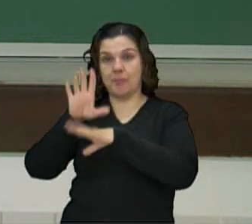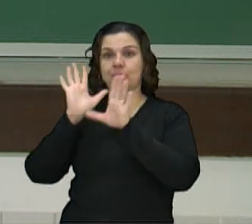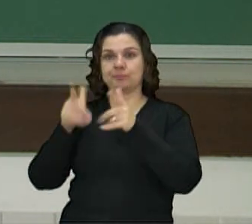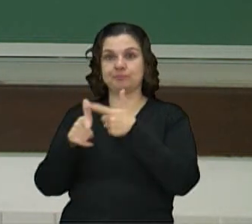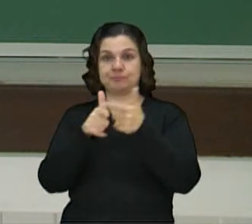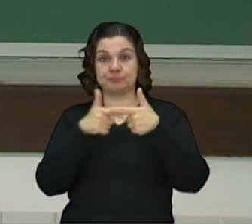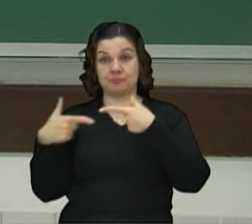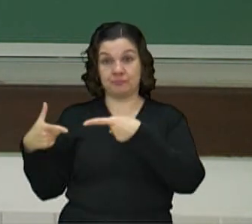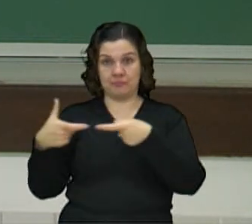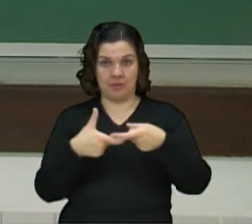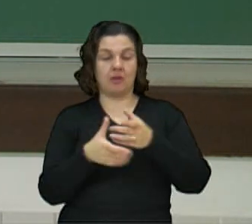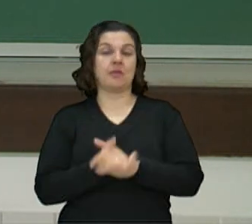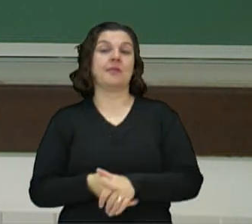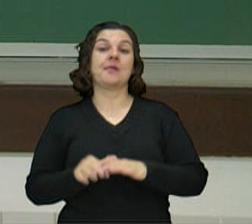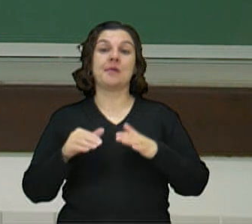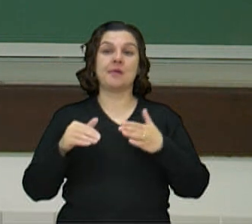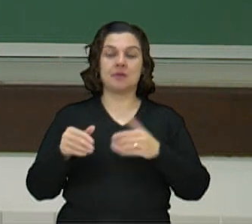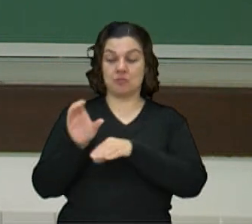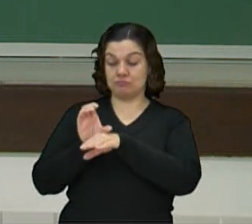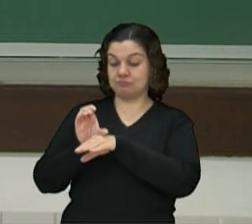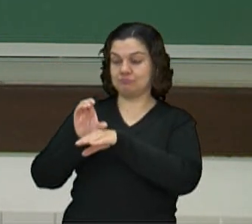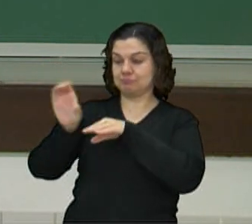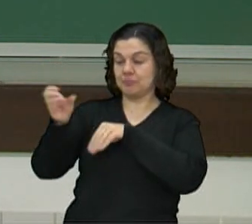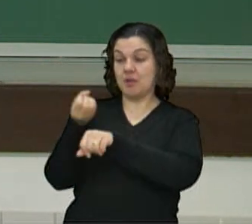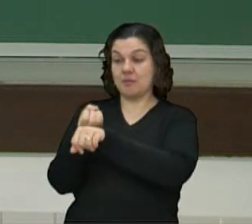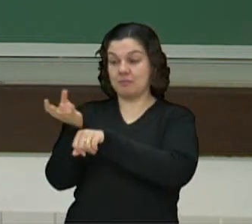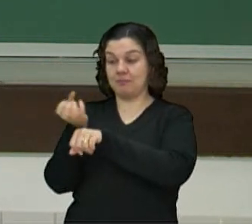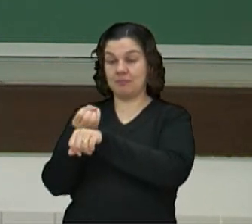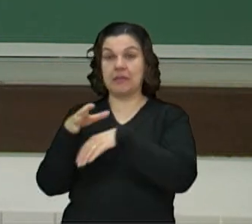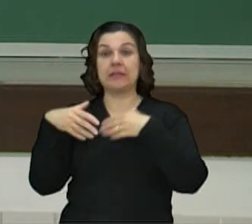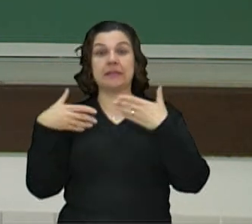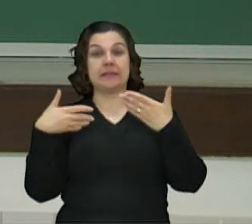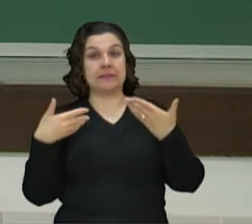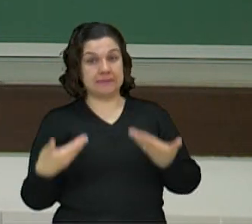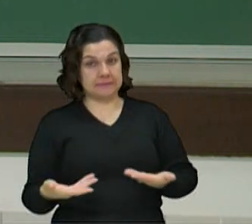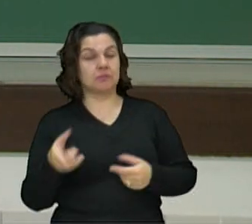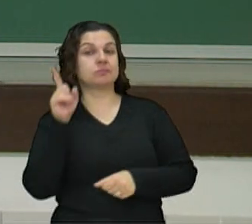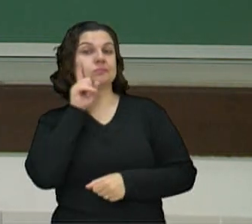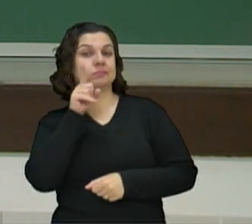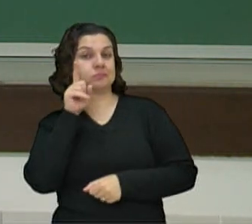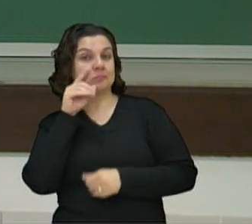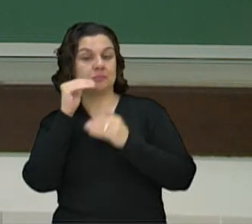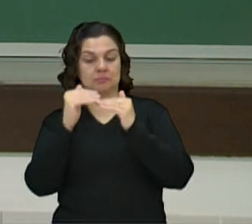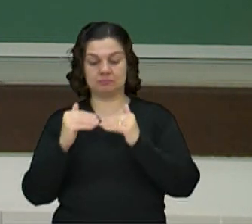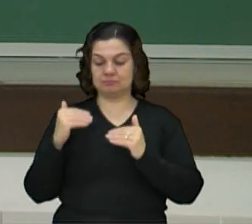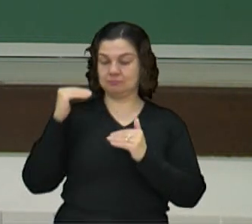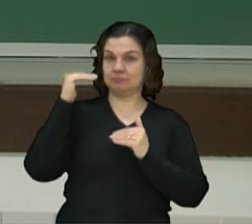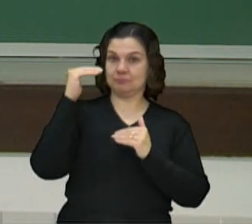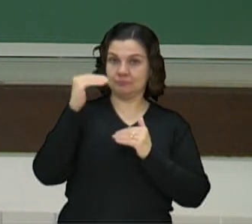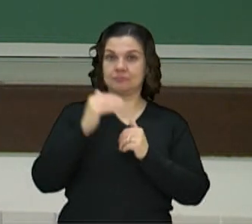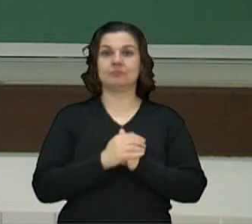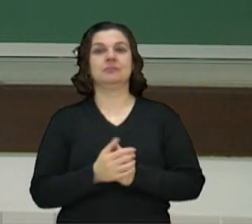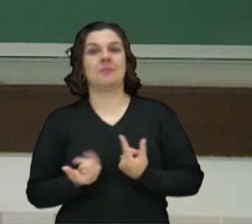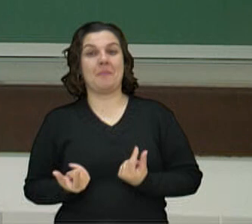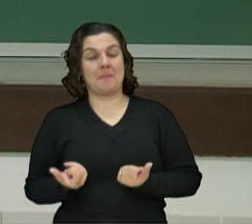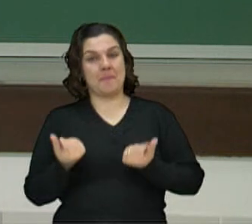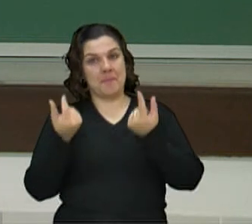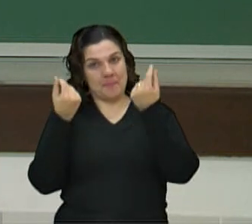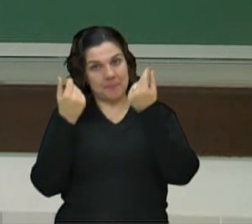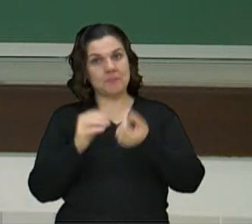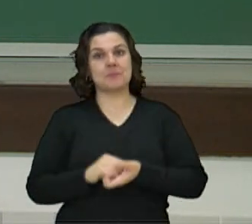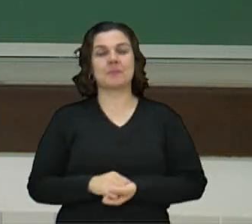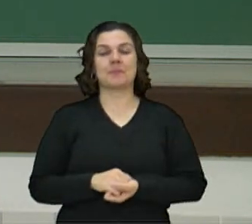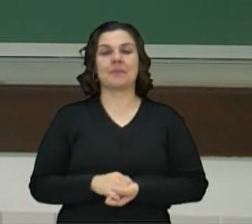Então, exportando e emprestando dinheiro para esses produtos, então os Estados Unidos saiu numa condição mais